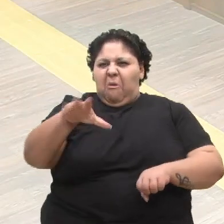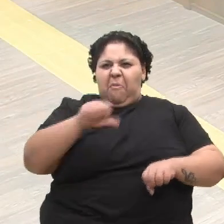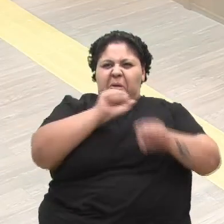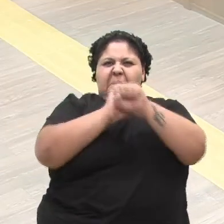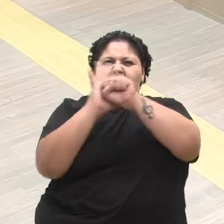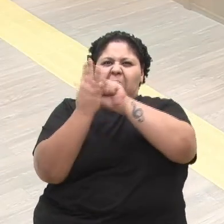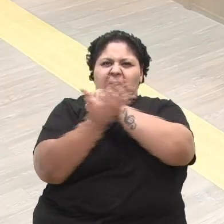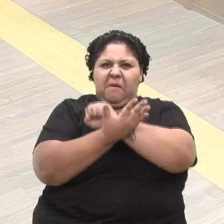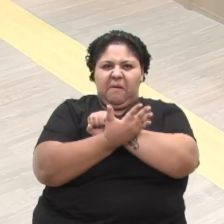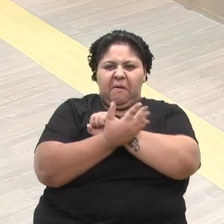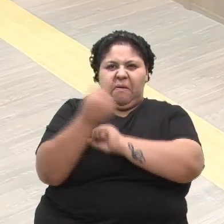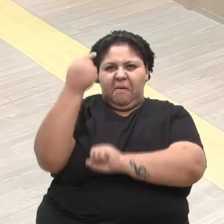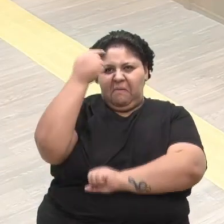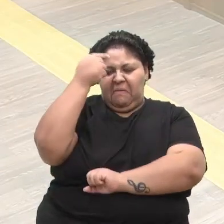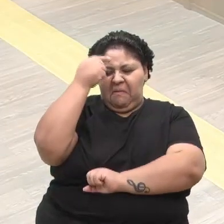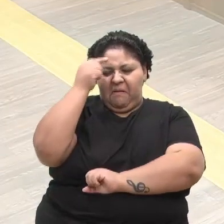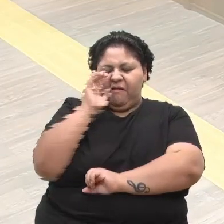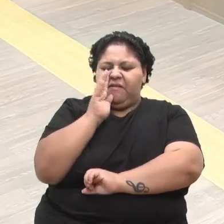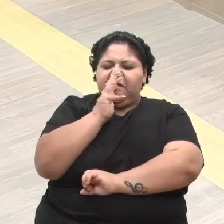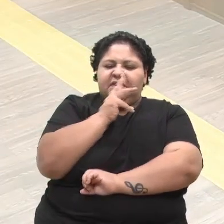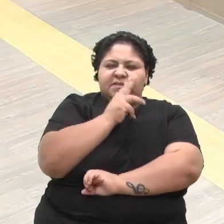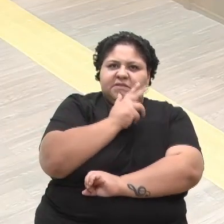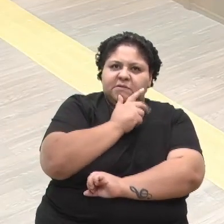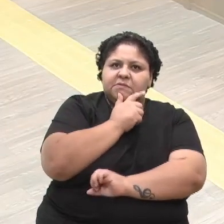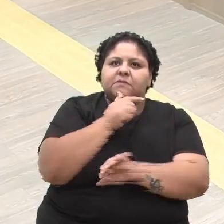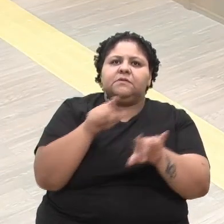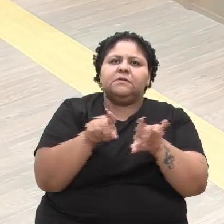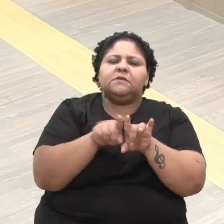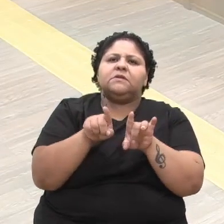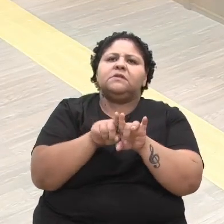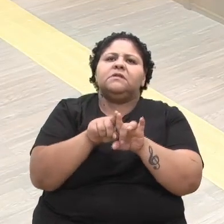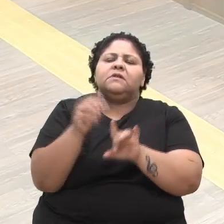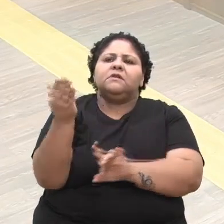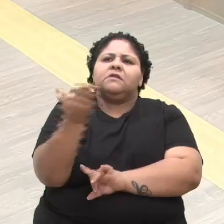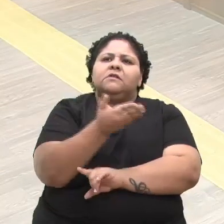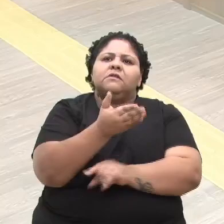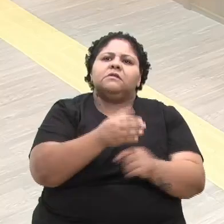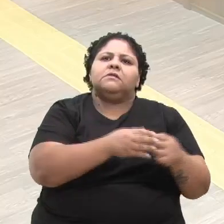consigo lembrar o início dessa legislatura, onde nós tínhamos aqui colegas